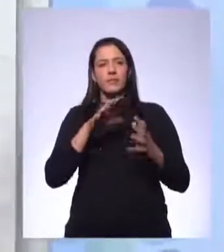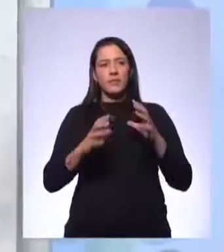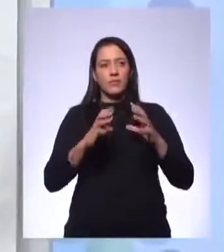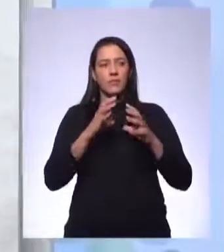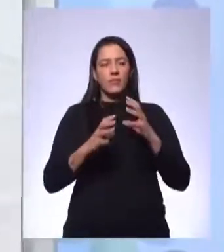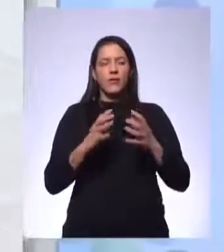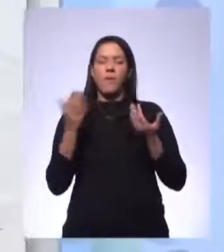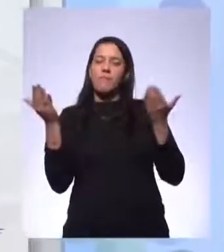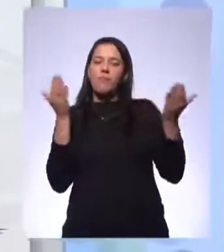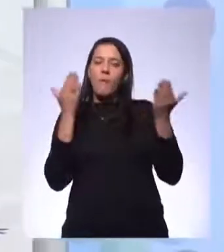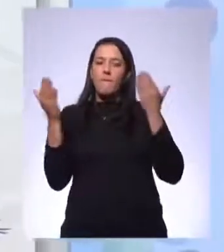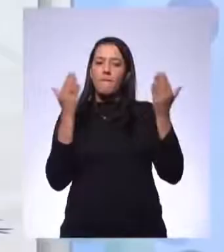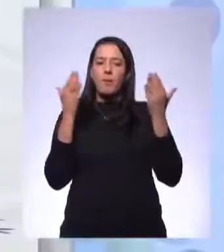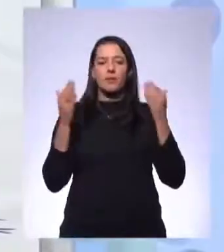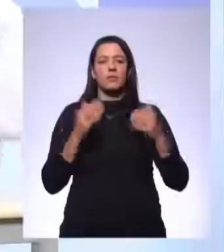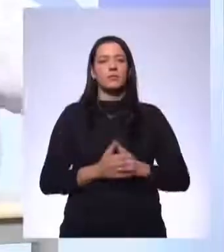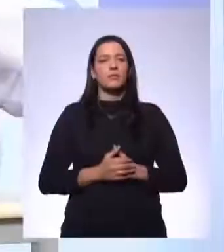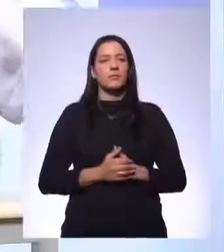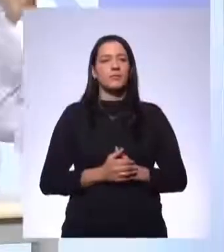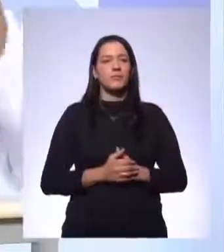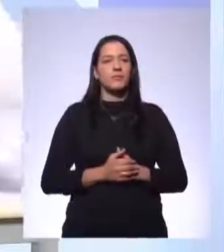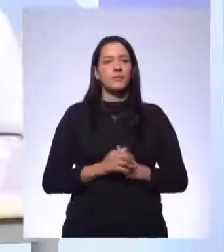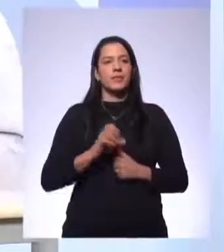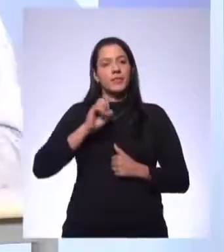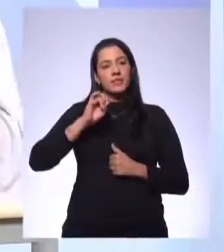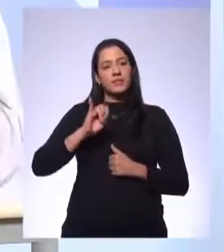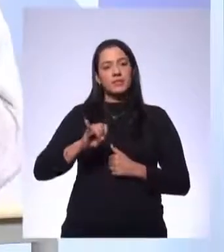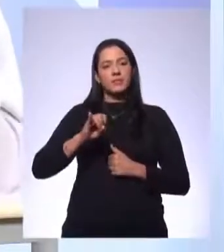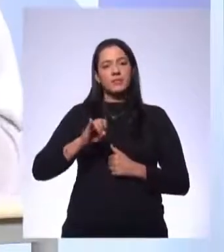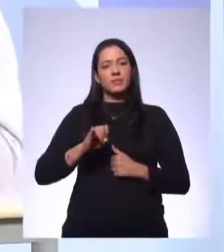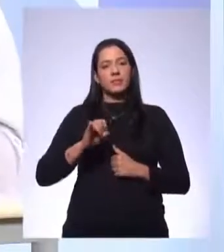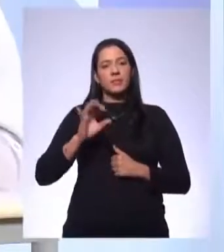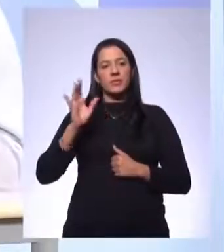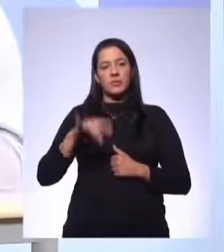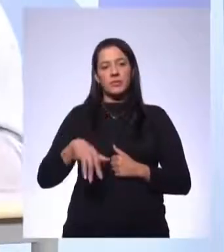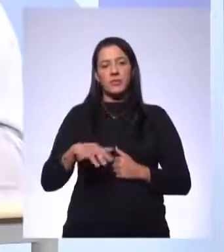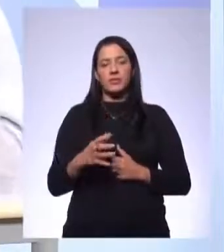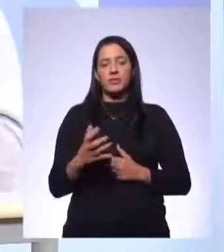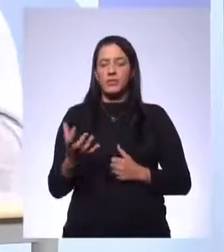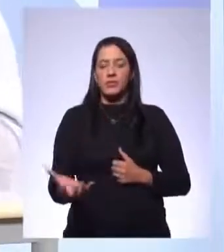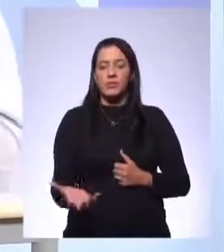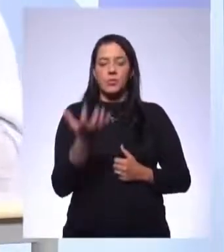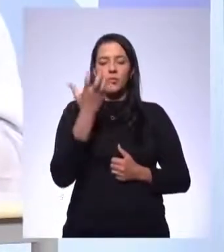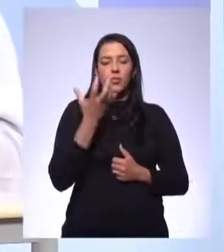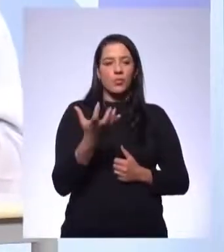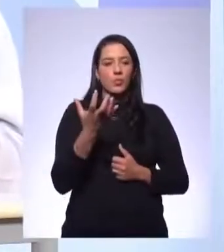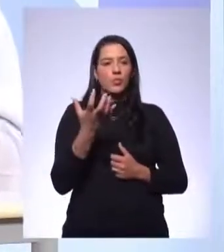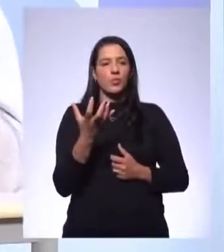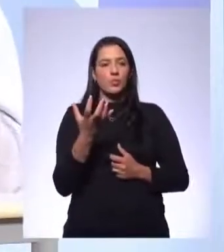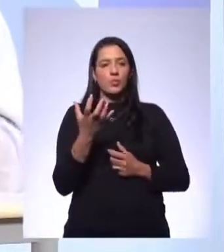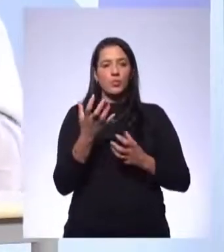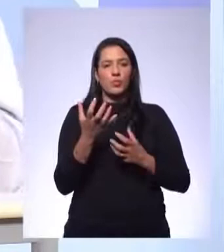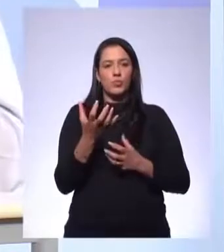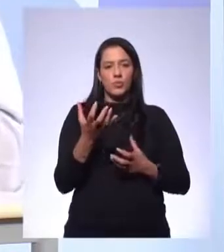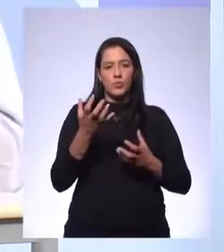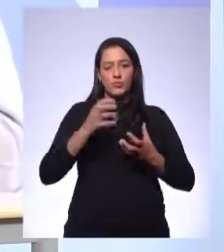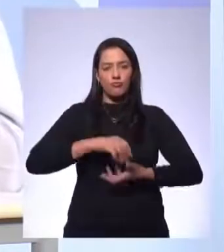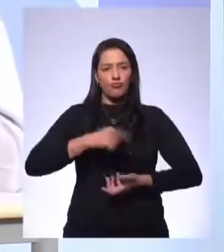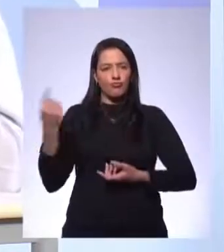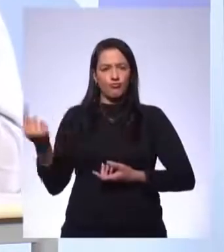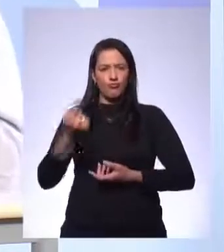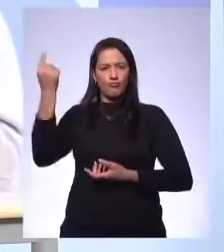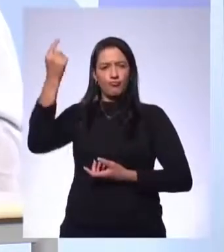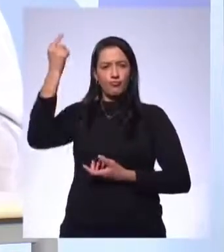Proporcionalmente falando, proporcionalmente se falando. você fosse um monstro gigante, pudesse pegar o planeta Terra, Diminuir. como se fosse uma bola de